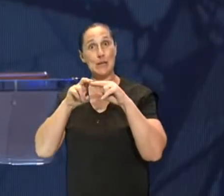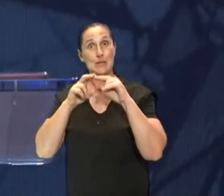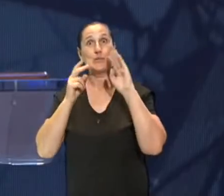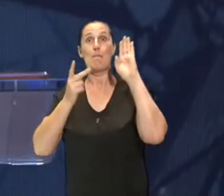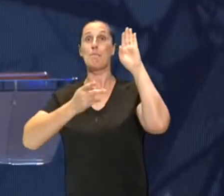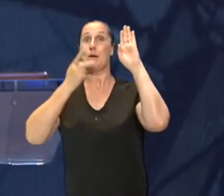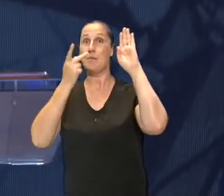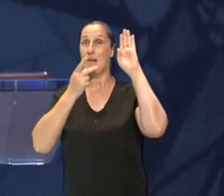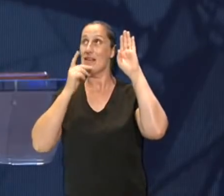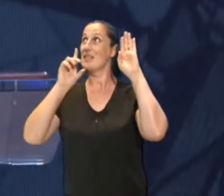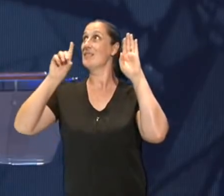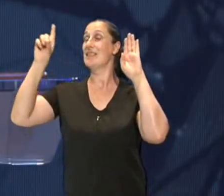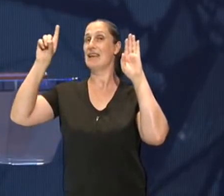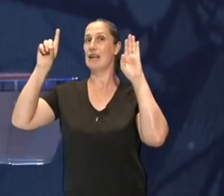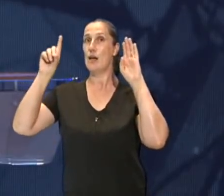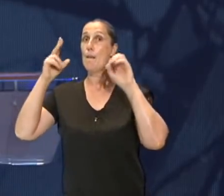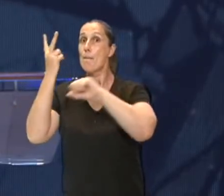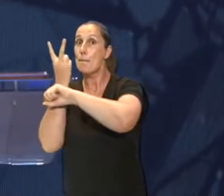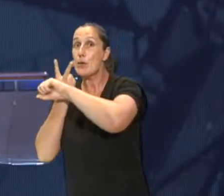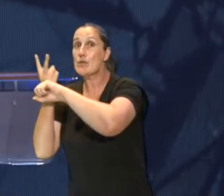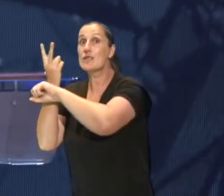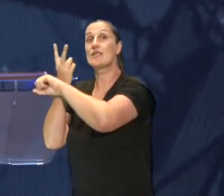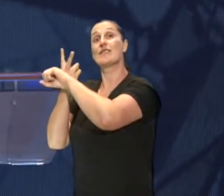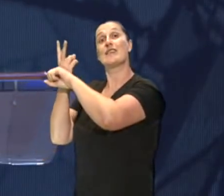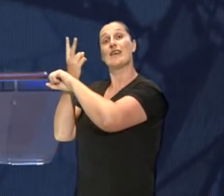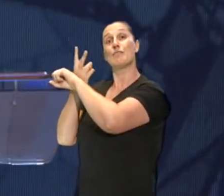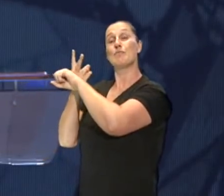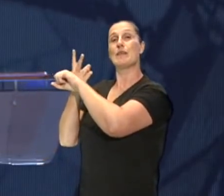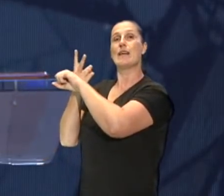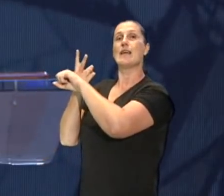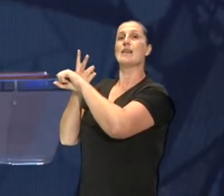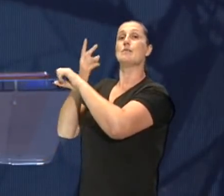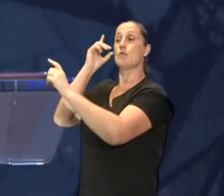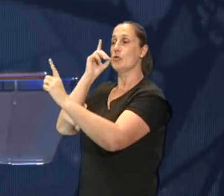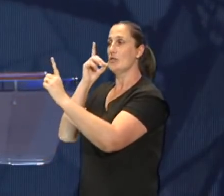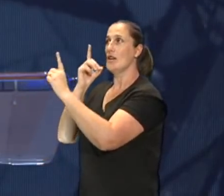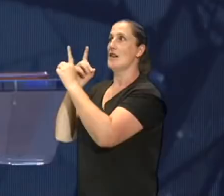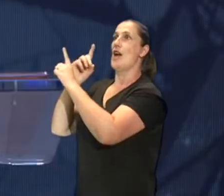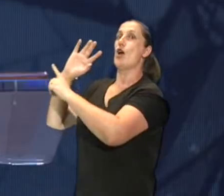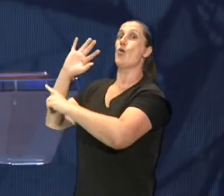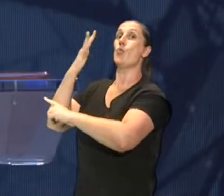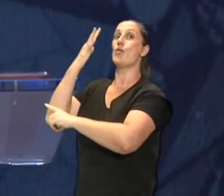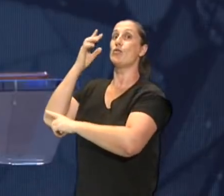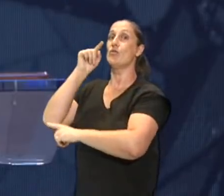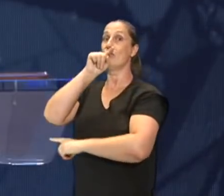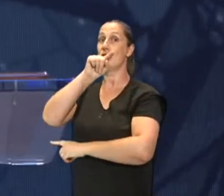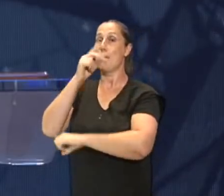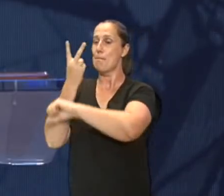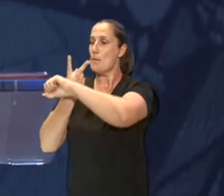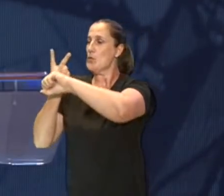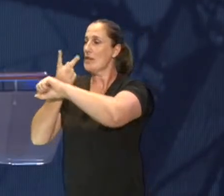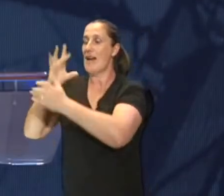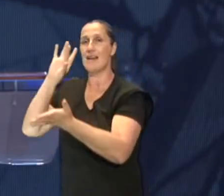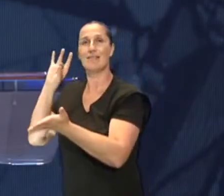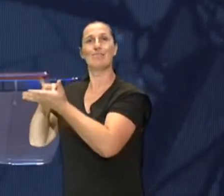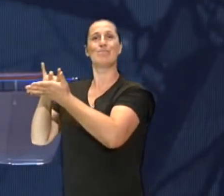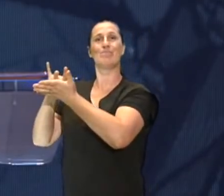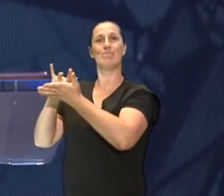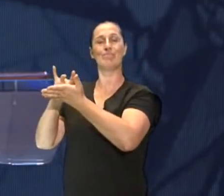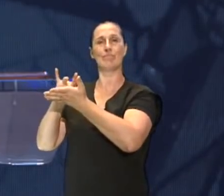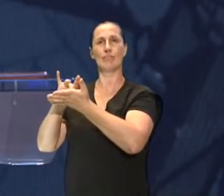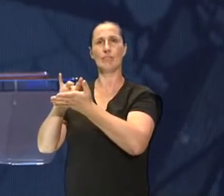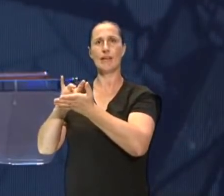buscar-me-eis e me achareis, quando me buscardes de todo o vosso coração. Então, não